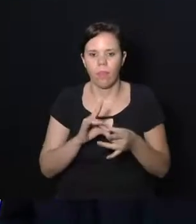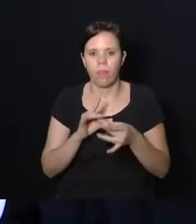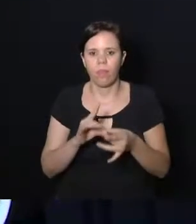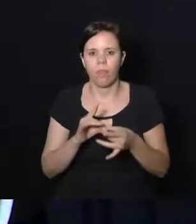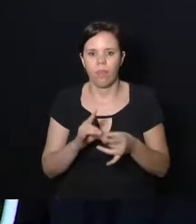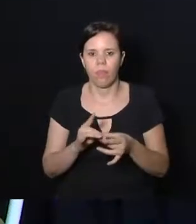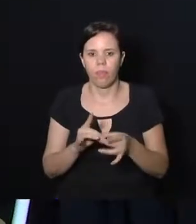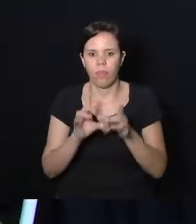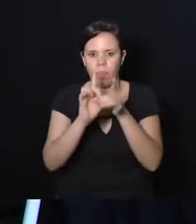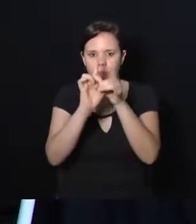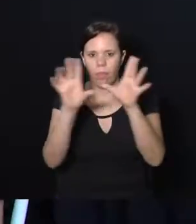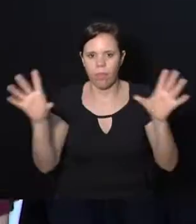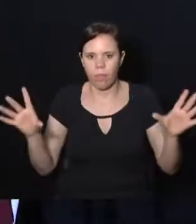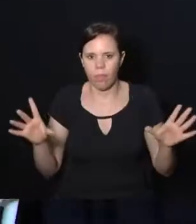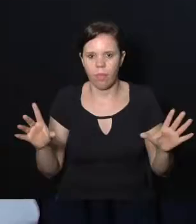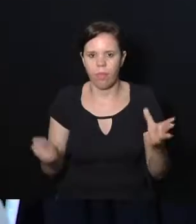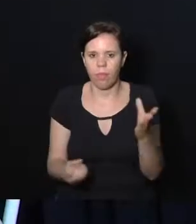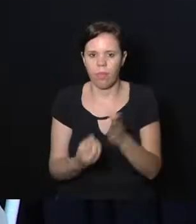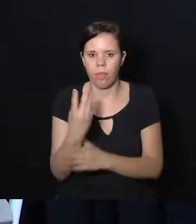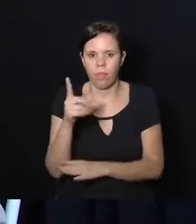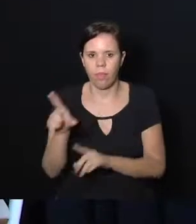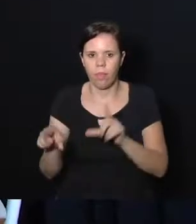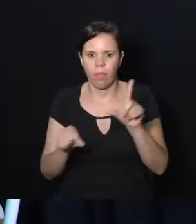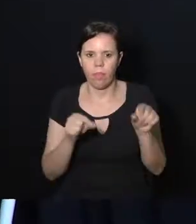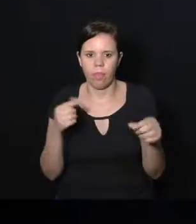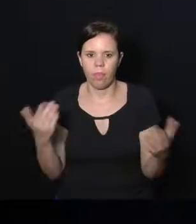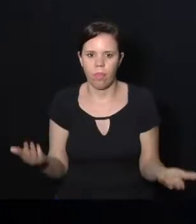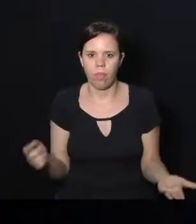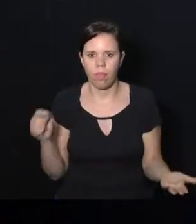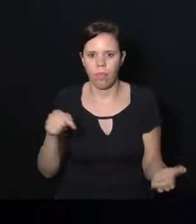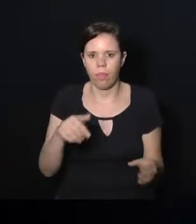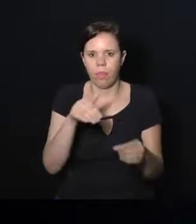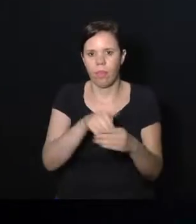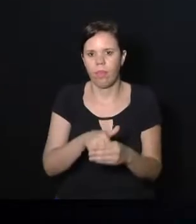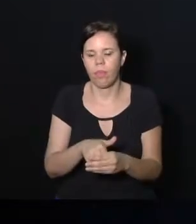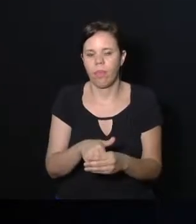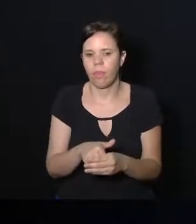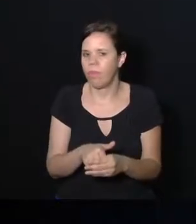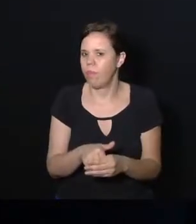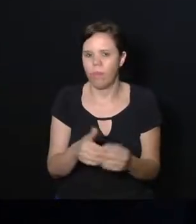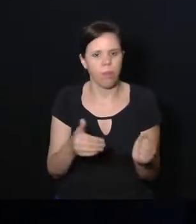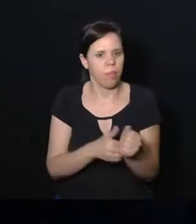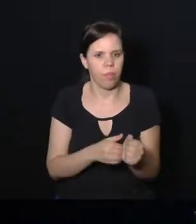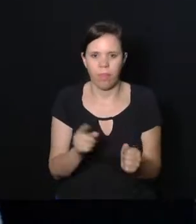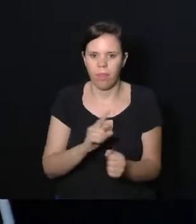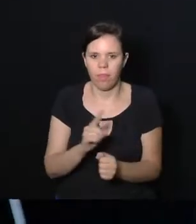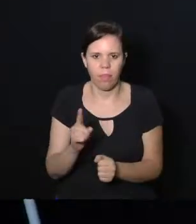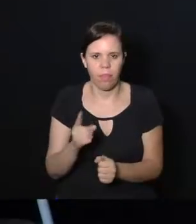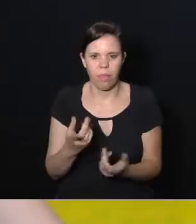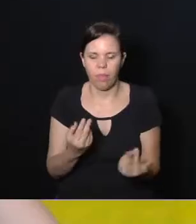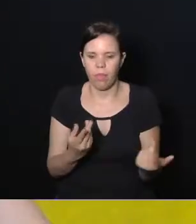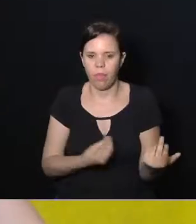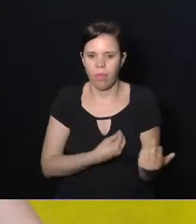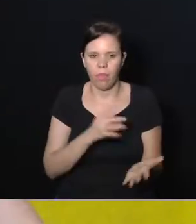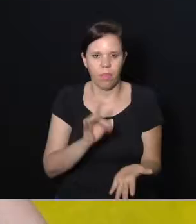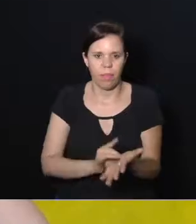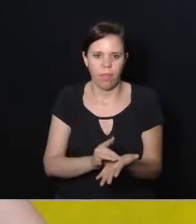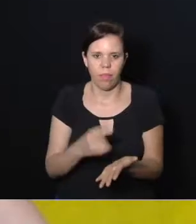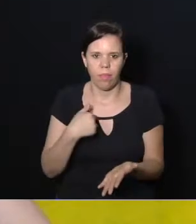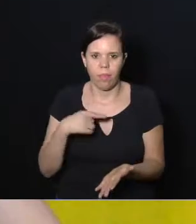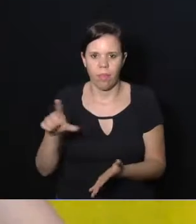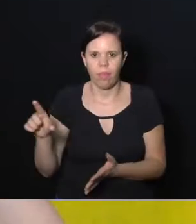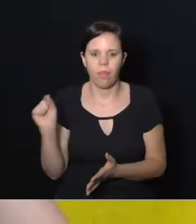a democracia reina nessa escolha. Mas aqui, o voto não é tão secreto quanto na vida real. Eu